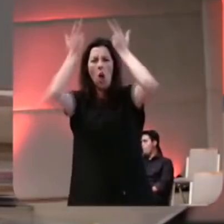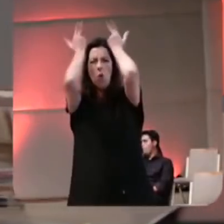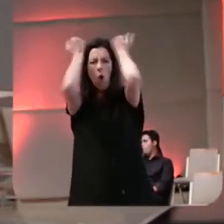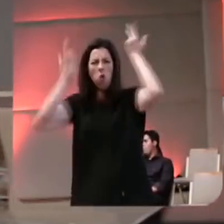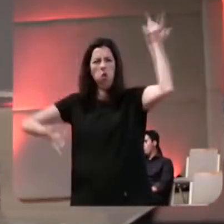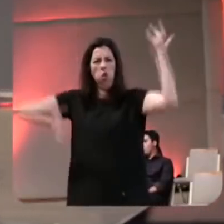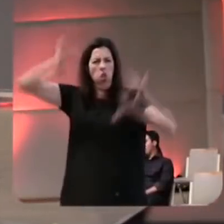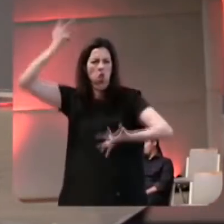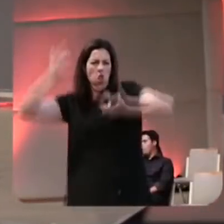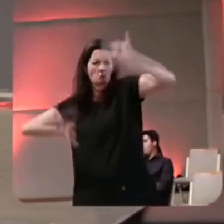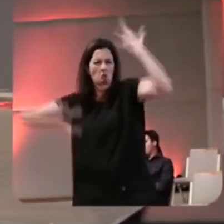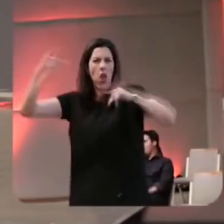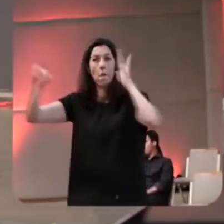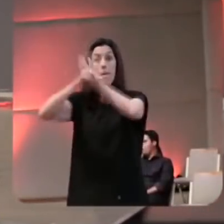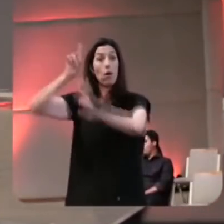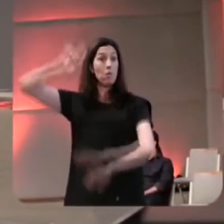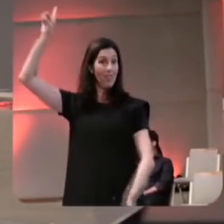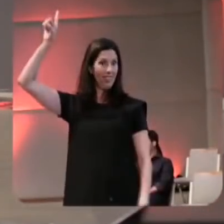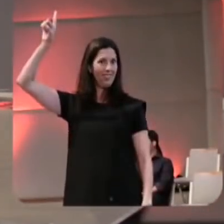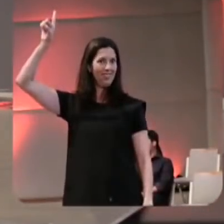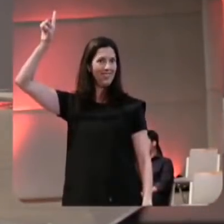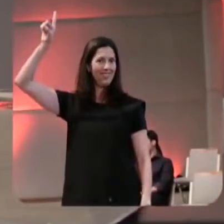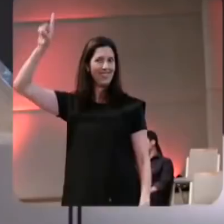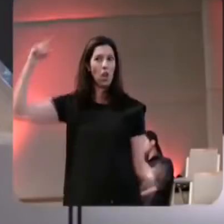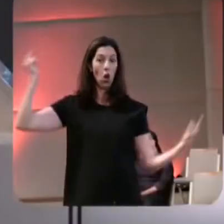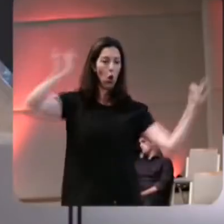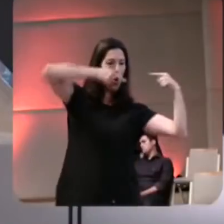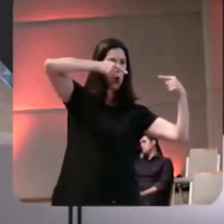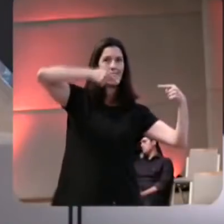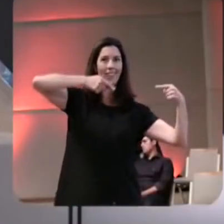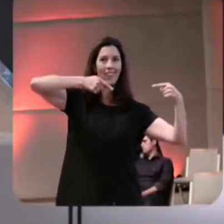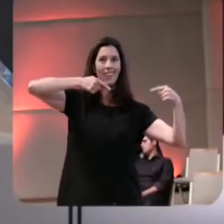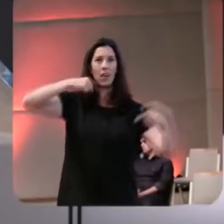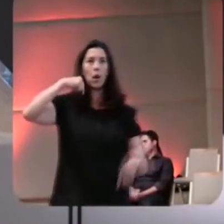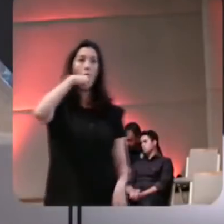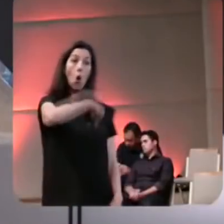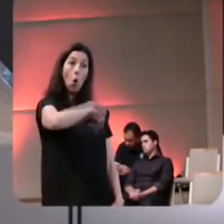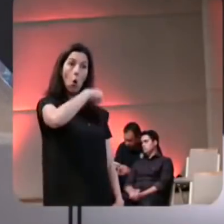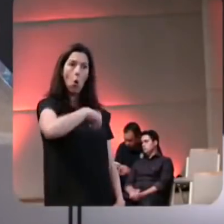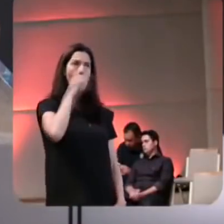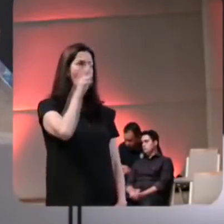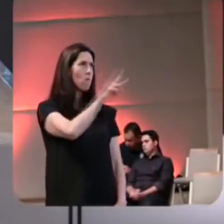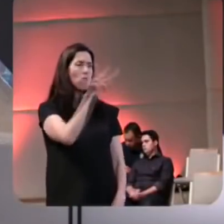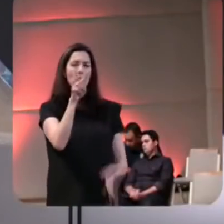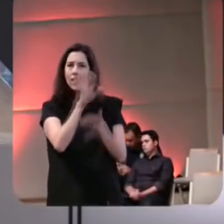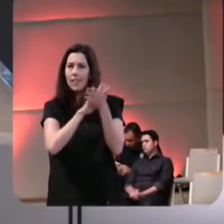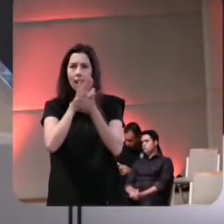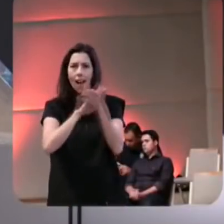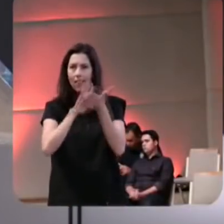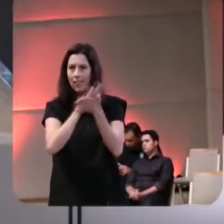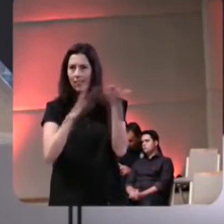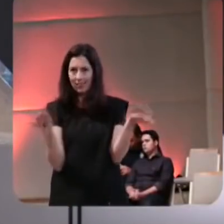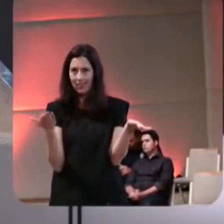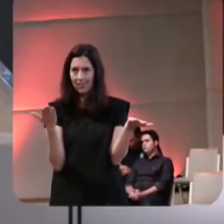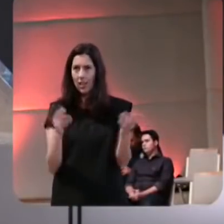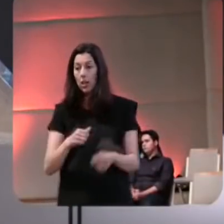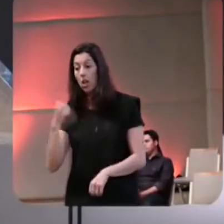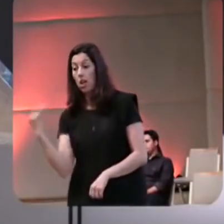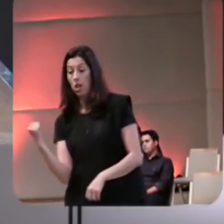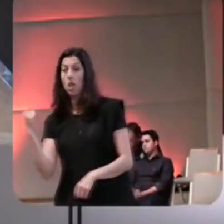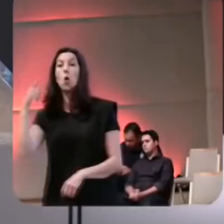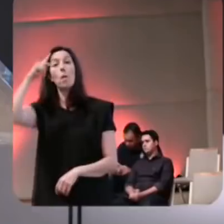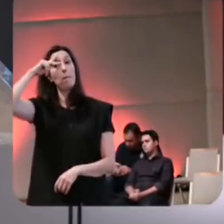dois homens que temiam a Deus. Mas um era capaz de ver a realidade espiritual à sua